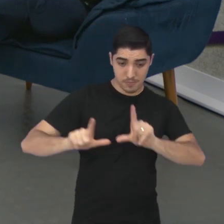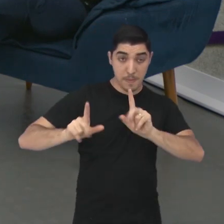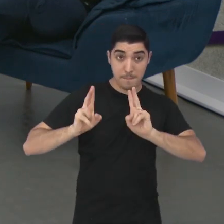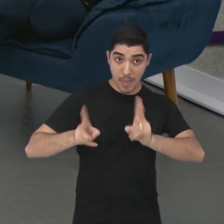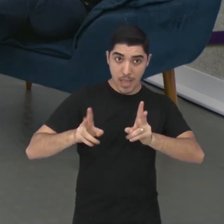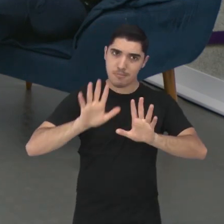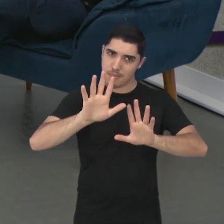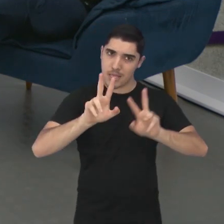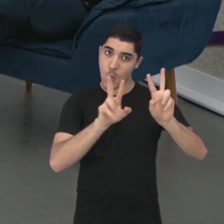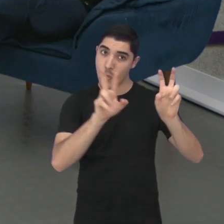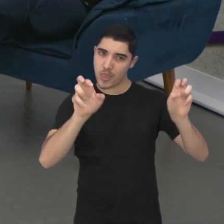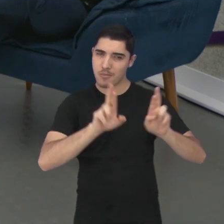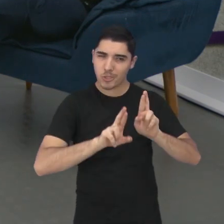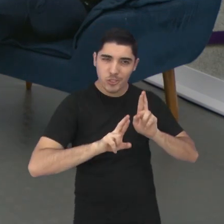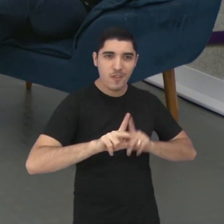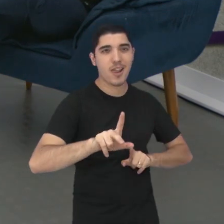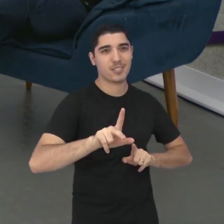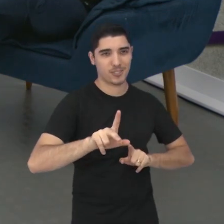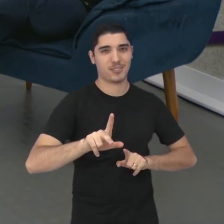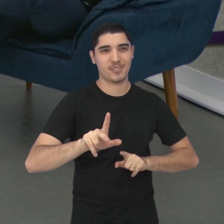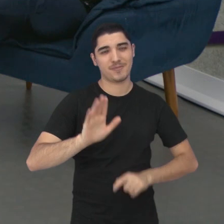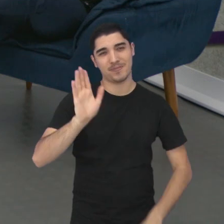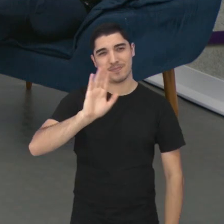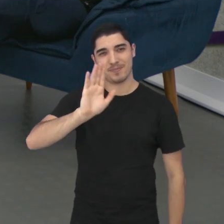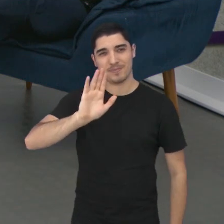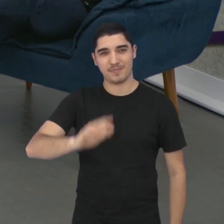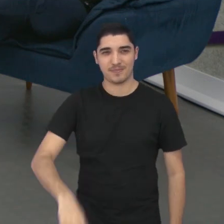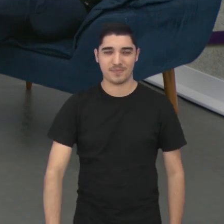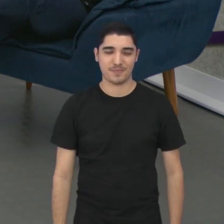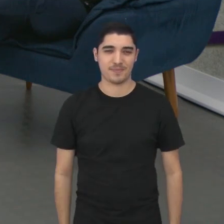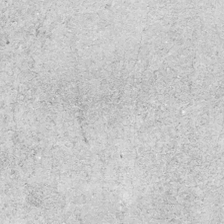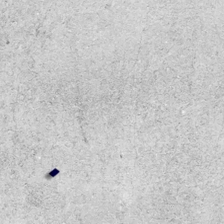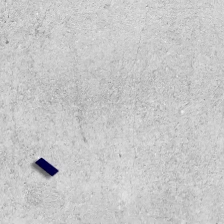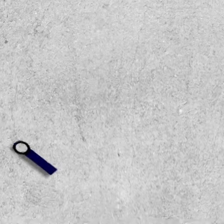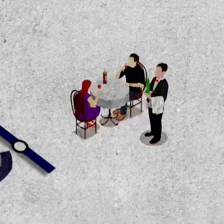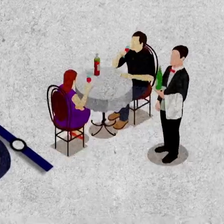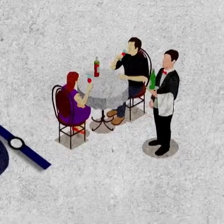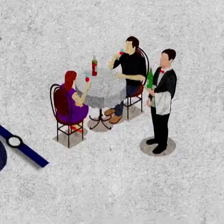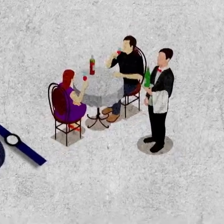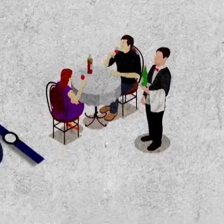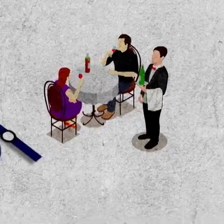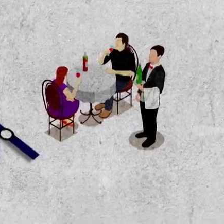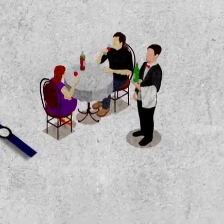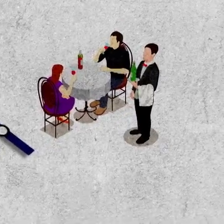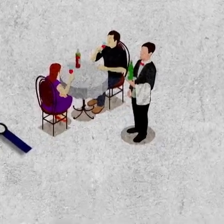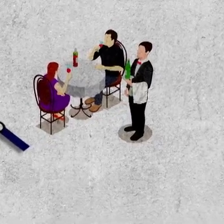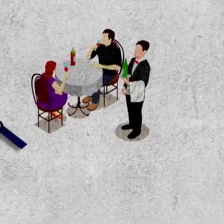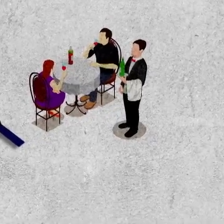mesma estação, mas sempre com um destino diferente. Até lá!